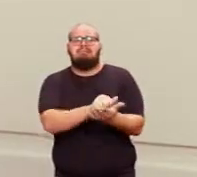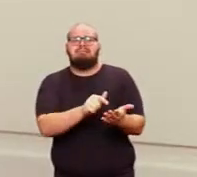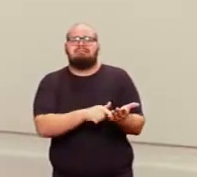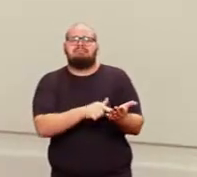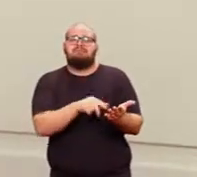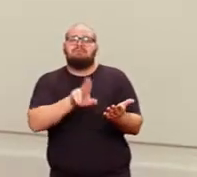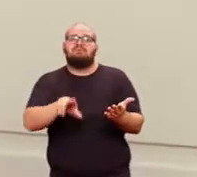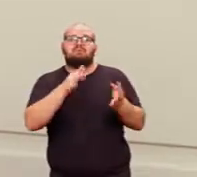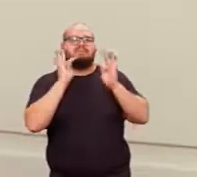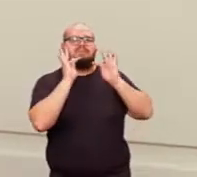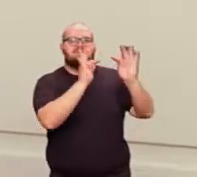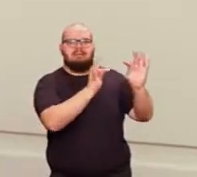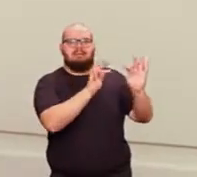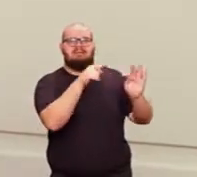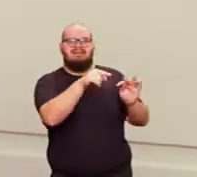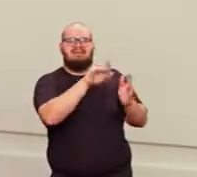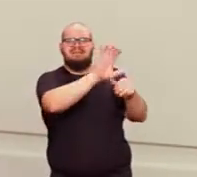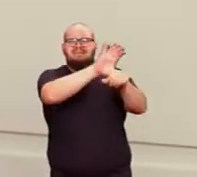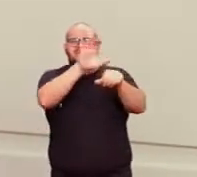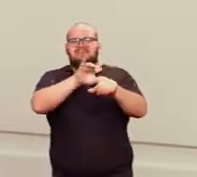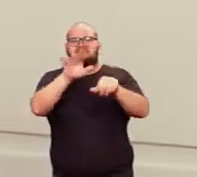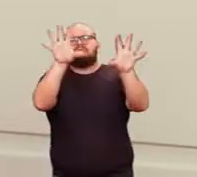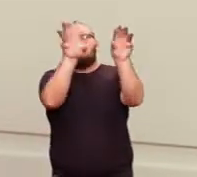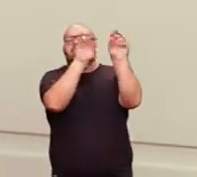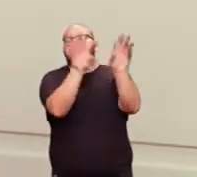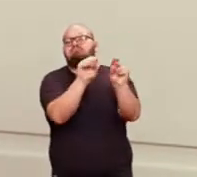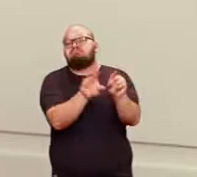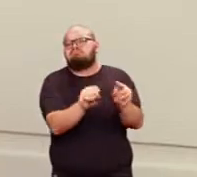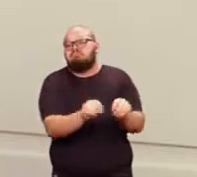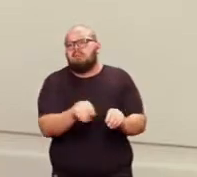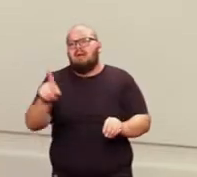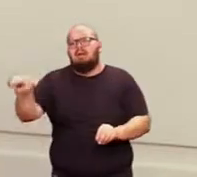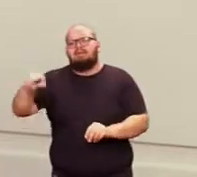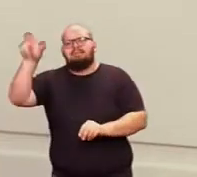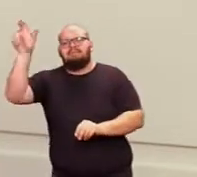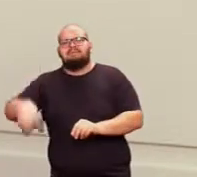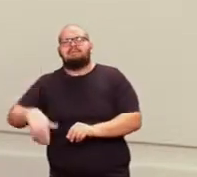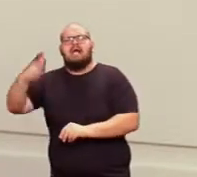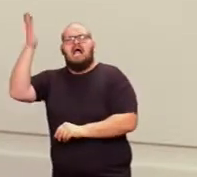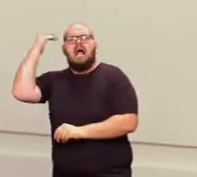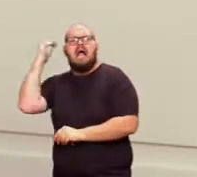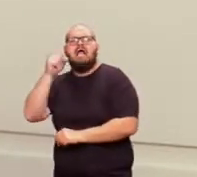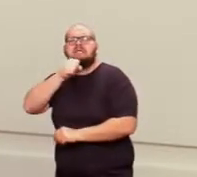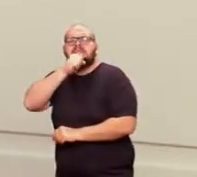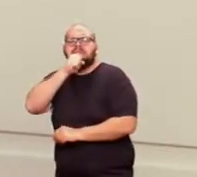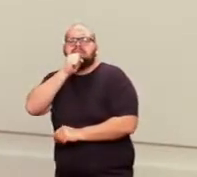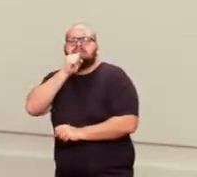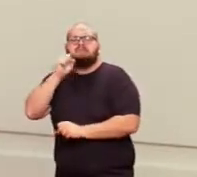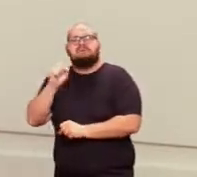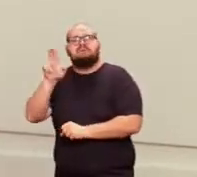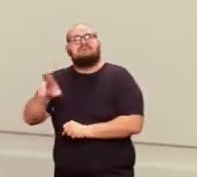para executar a técnica. São cursos mais rápidos que os cirurgiões dentistas mais antigos